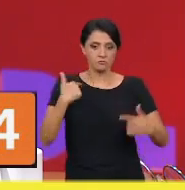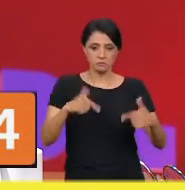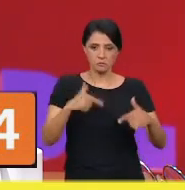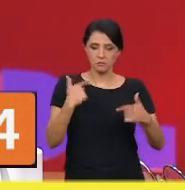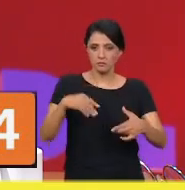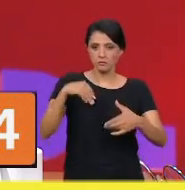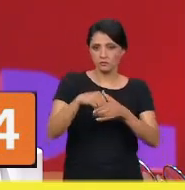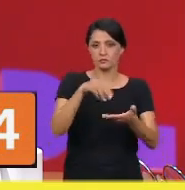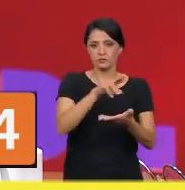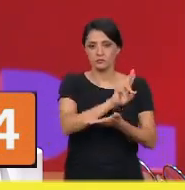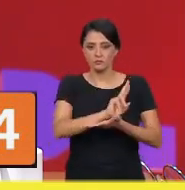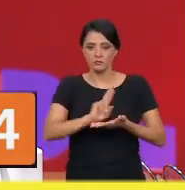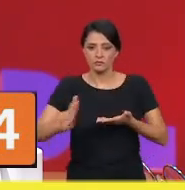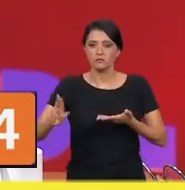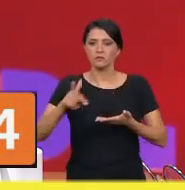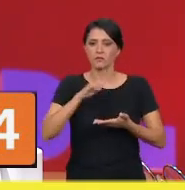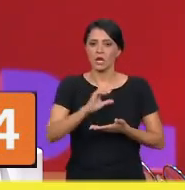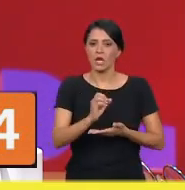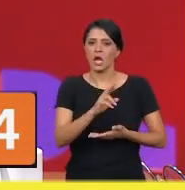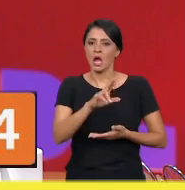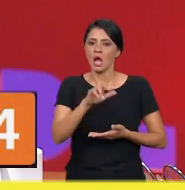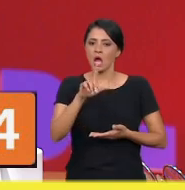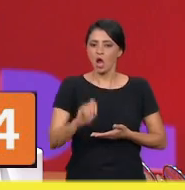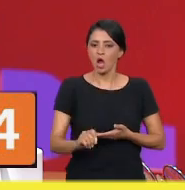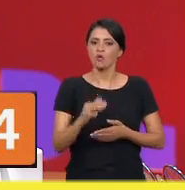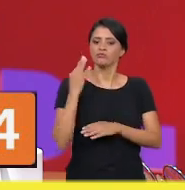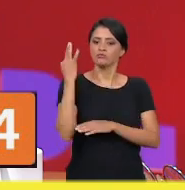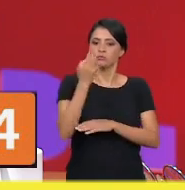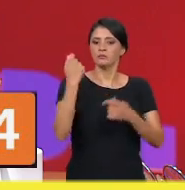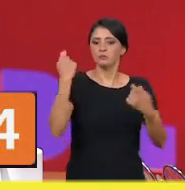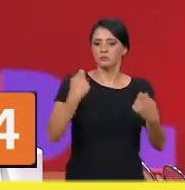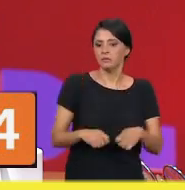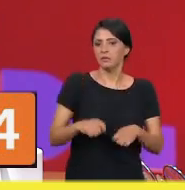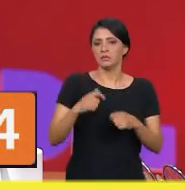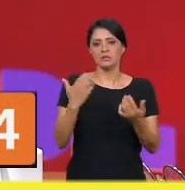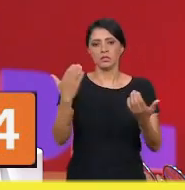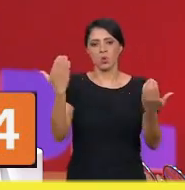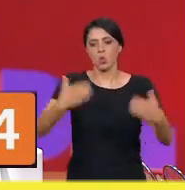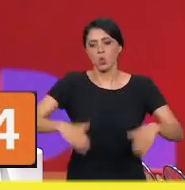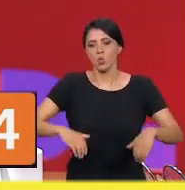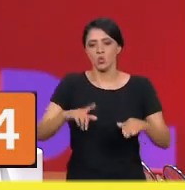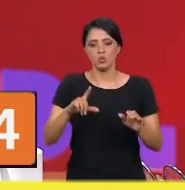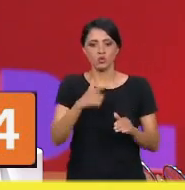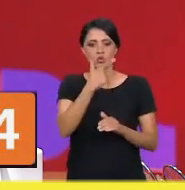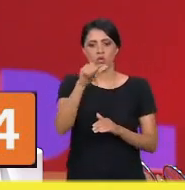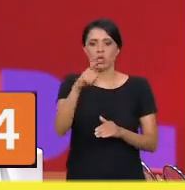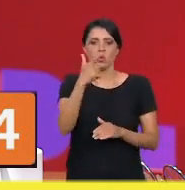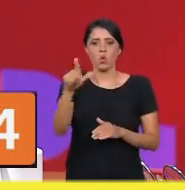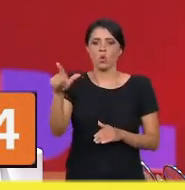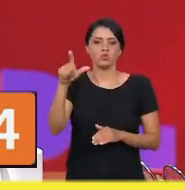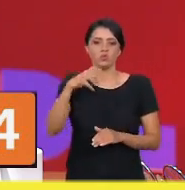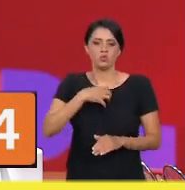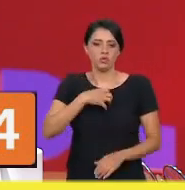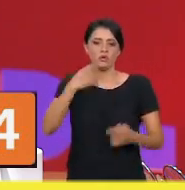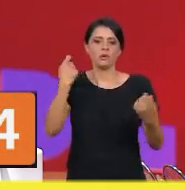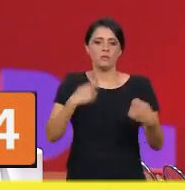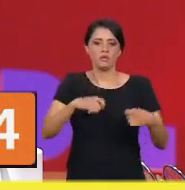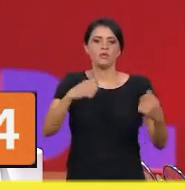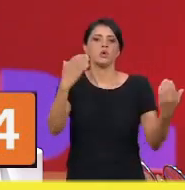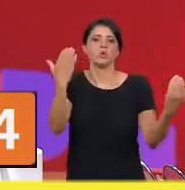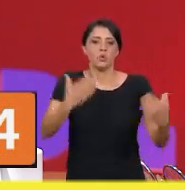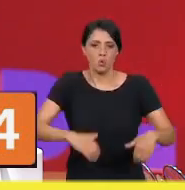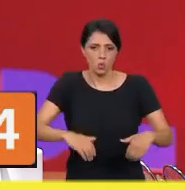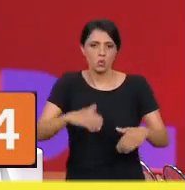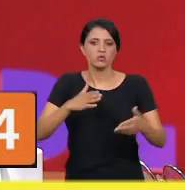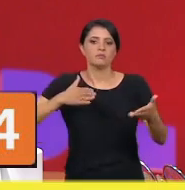de uma universidade com cargo permanente, formal, precisa abrir um concurso público. Não tem outra forma. Aí você tem que abrir um concurso público,